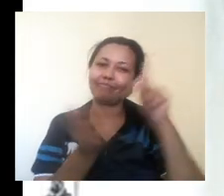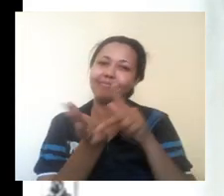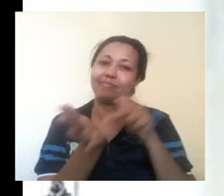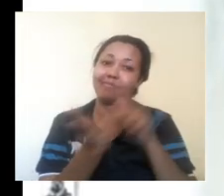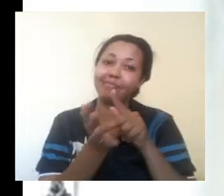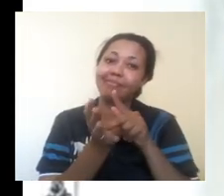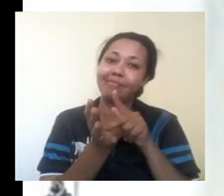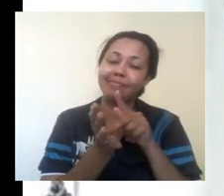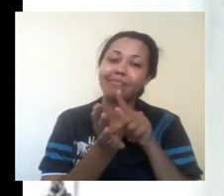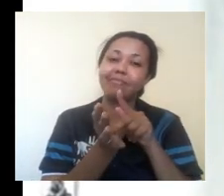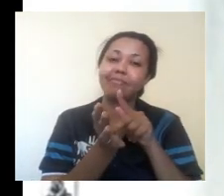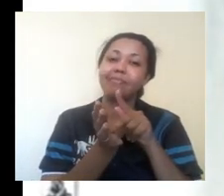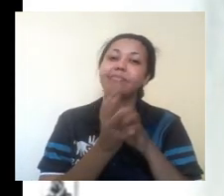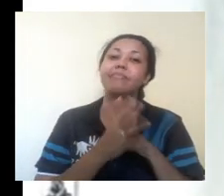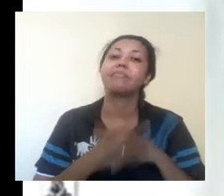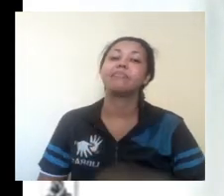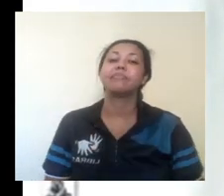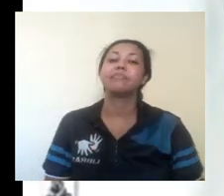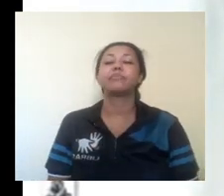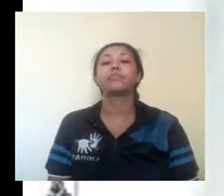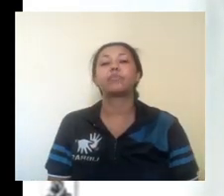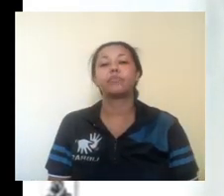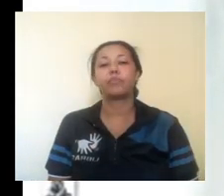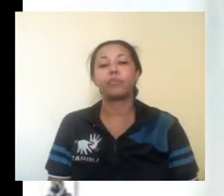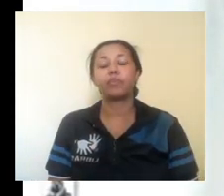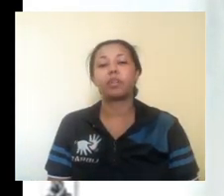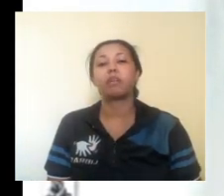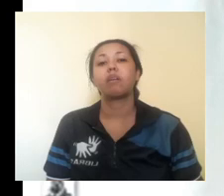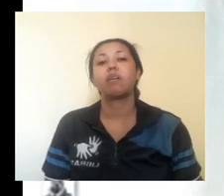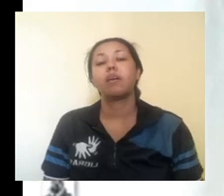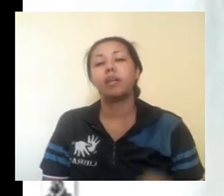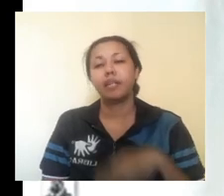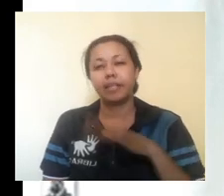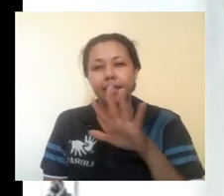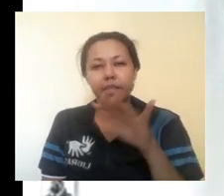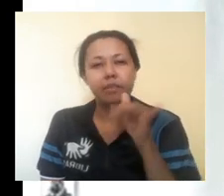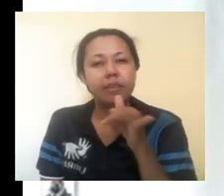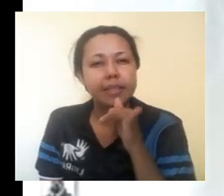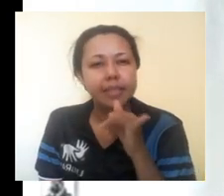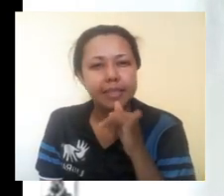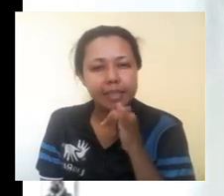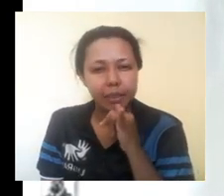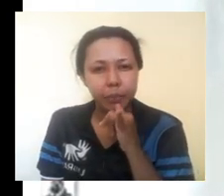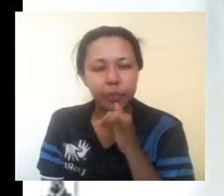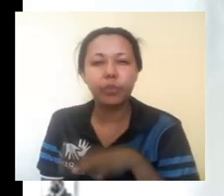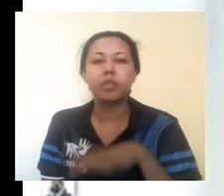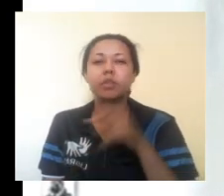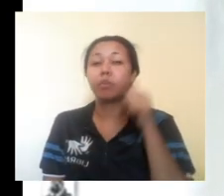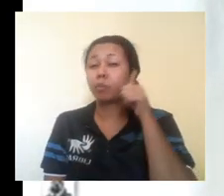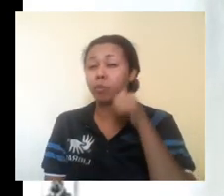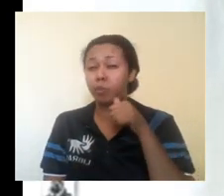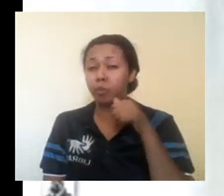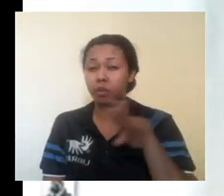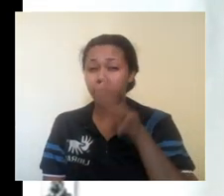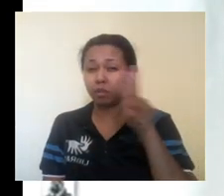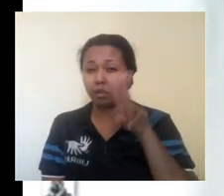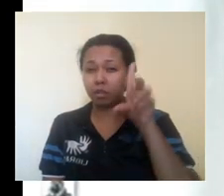seu reino. E eu queria trazer para vocês a exemplo de Raabe. Raabe era uma prostituta que foi usada por